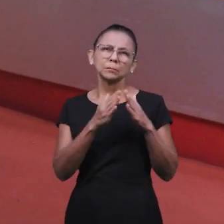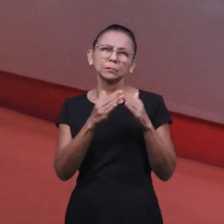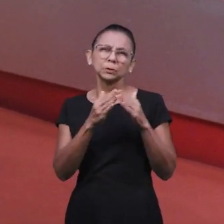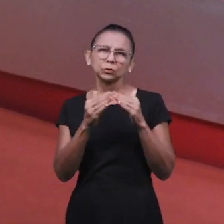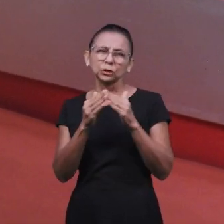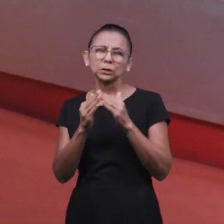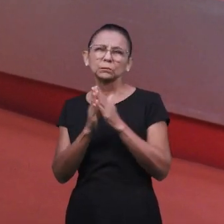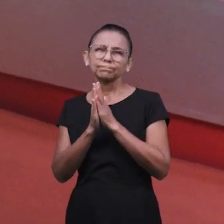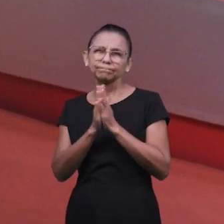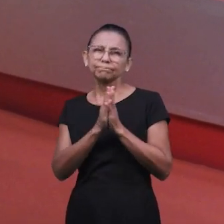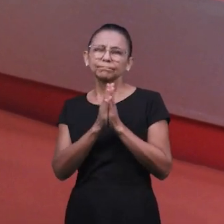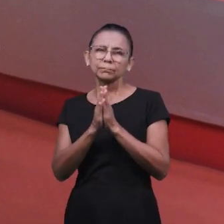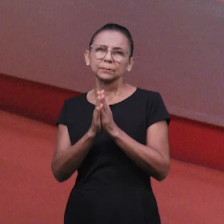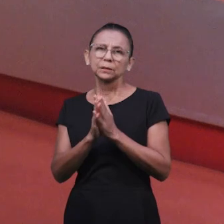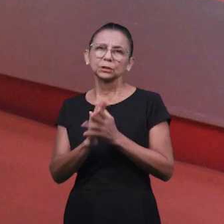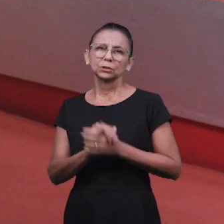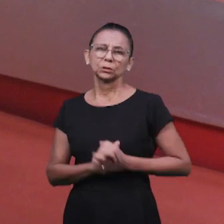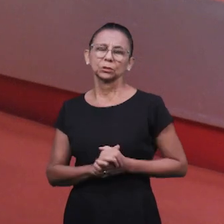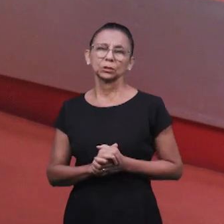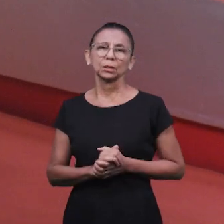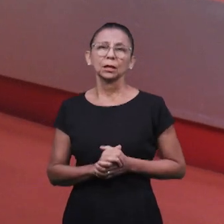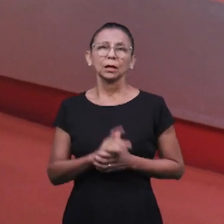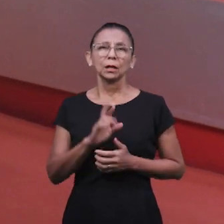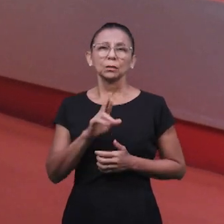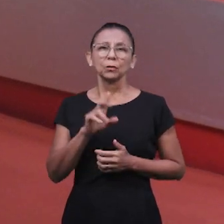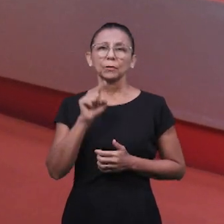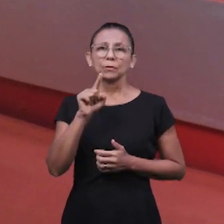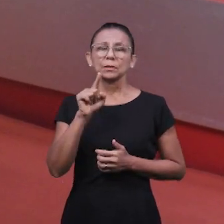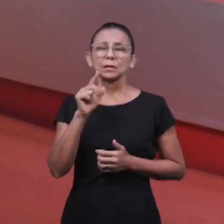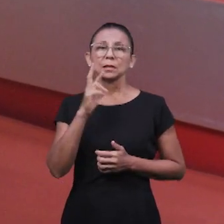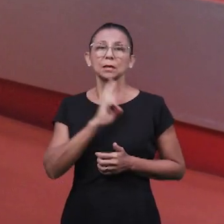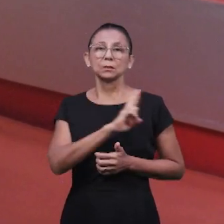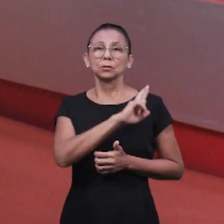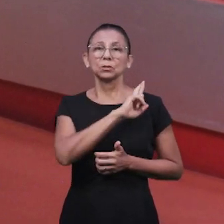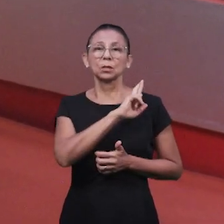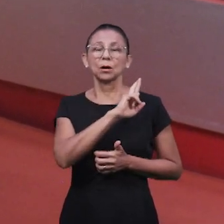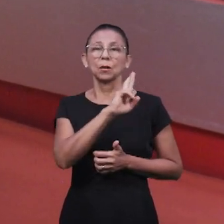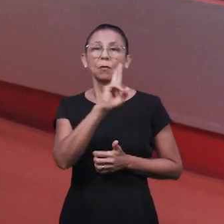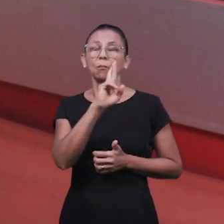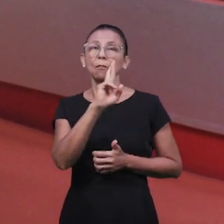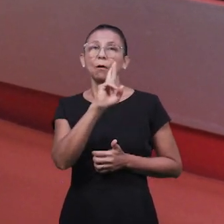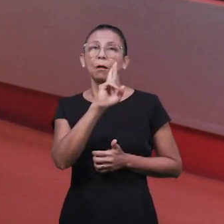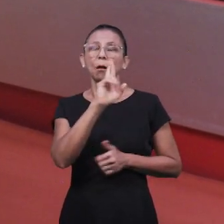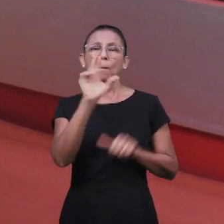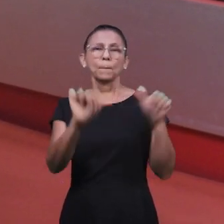Esses apelos não são para ninguém mudar de religião.